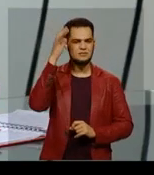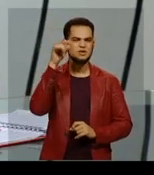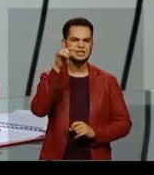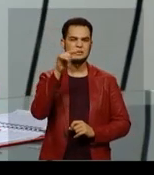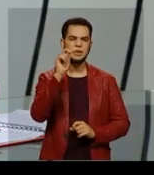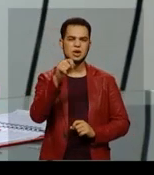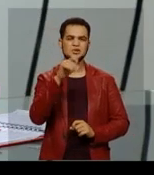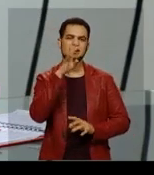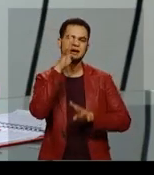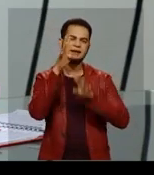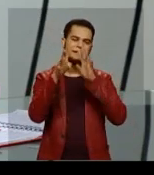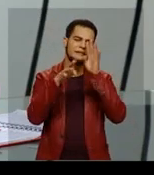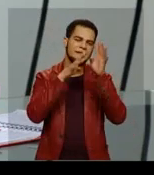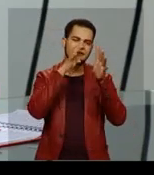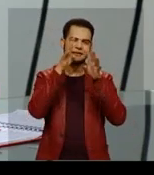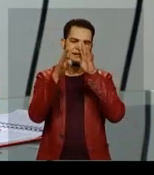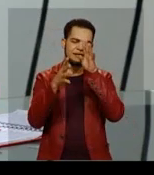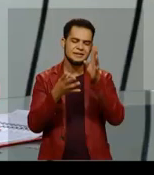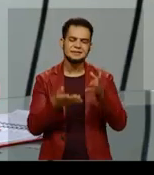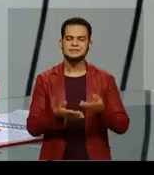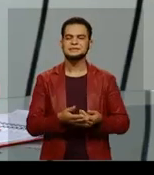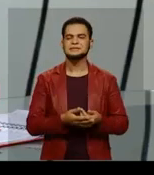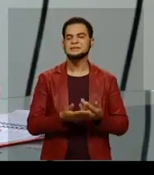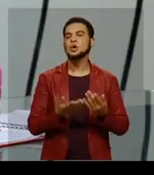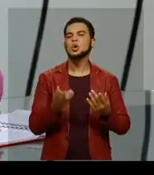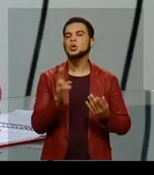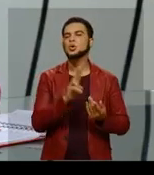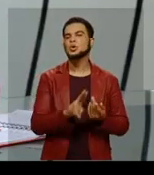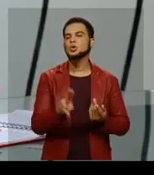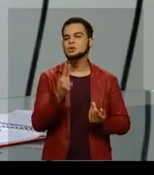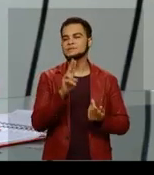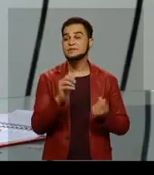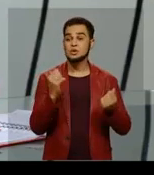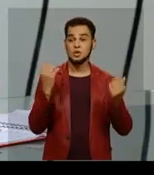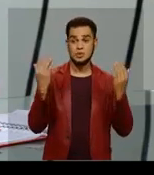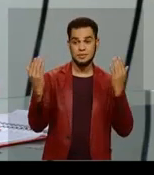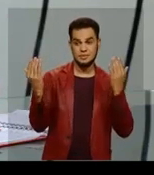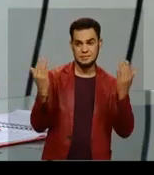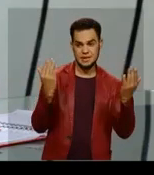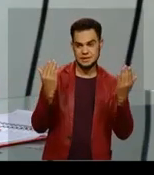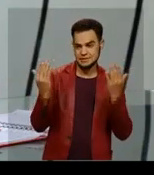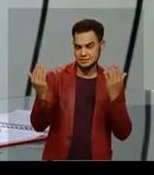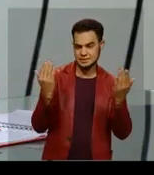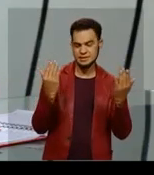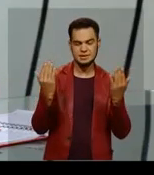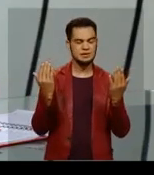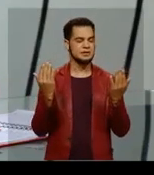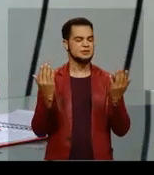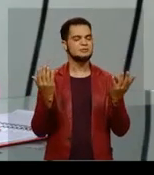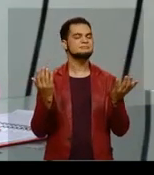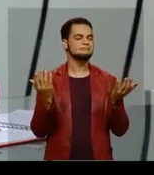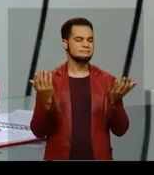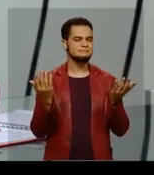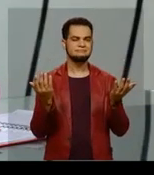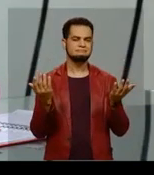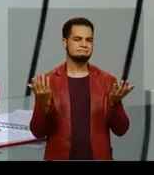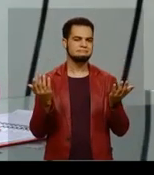Então, você usa para fazer uma comparação, né? Então,